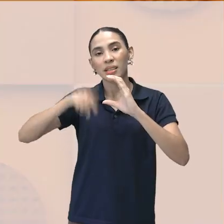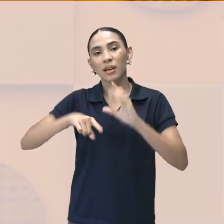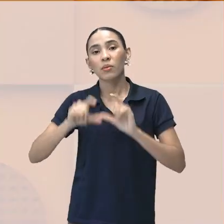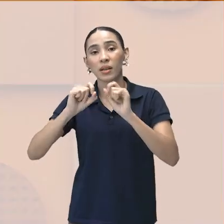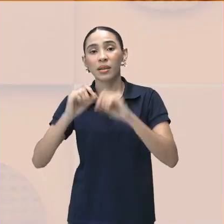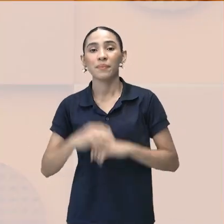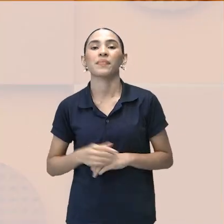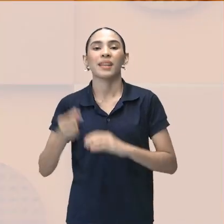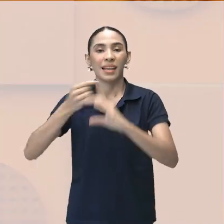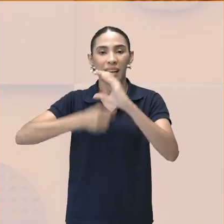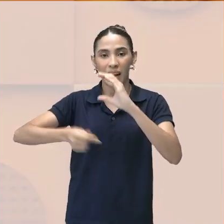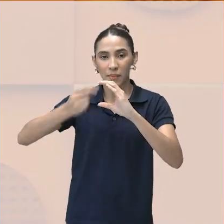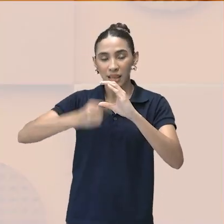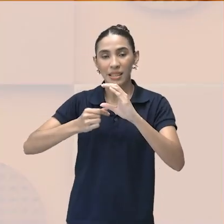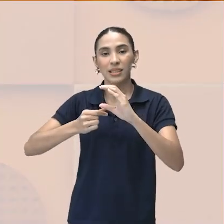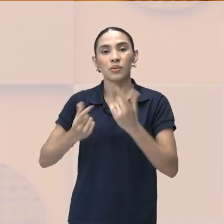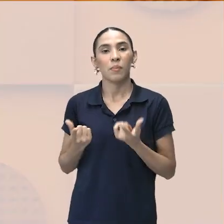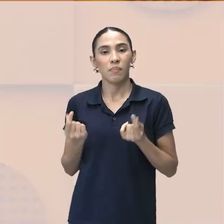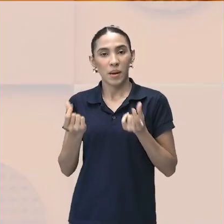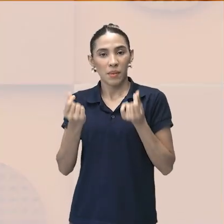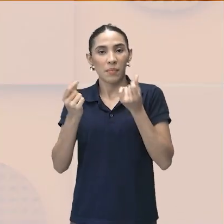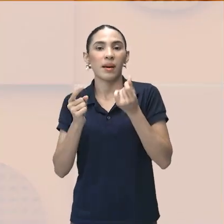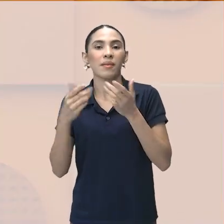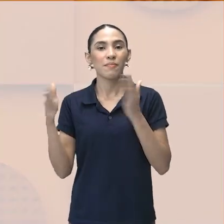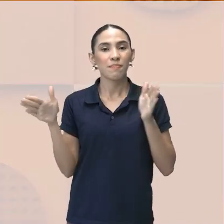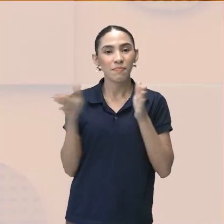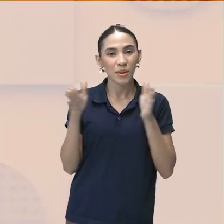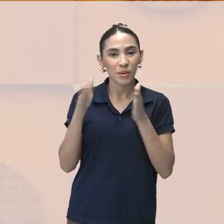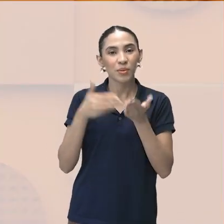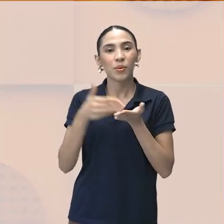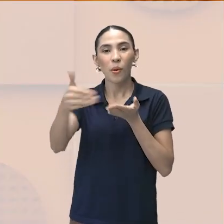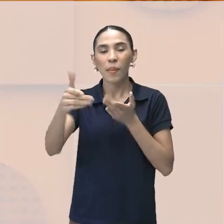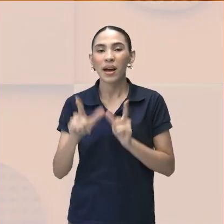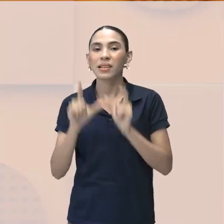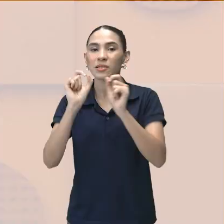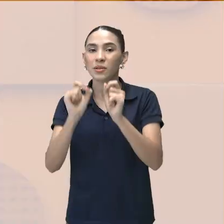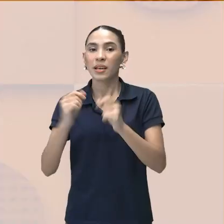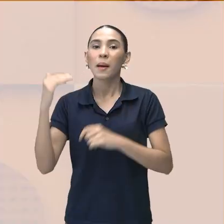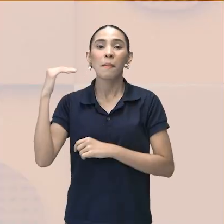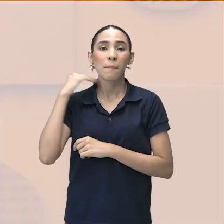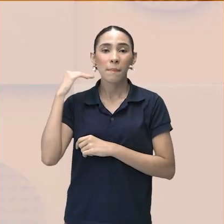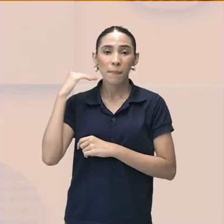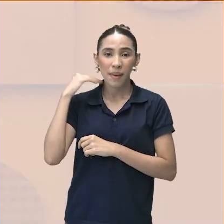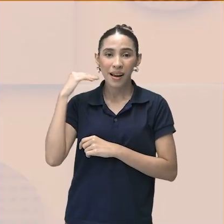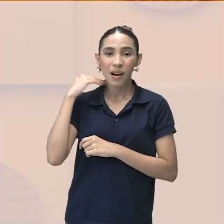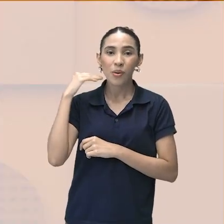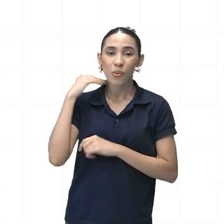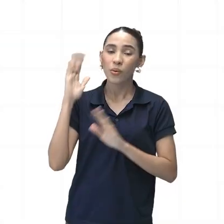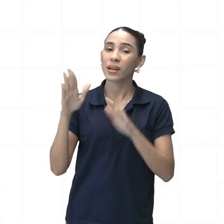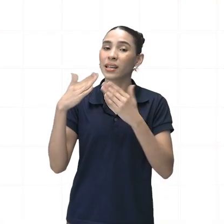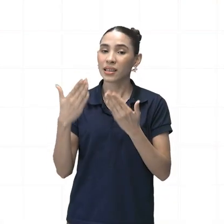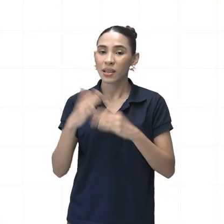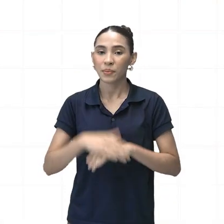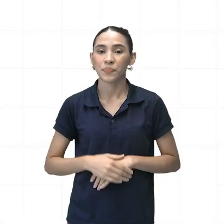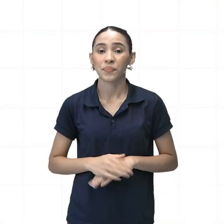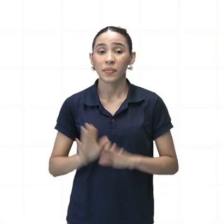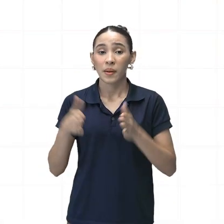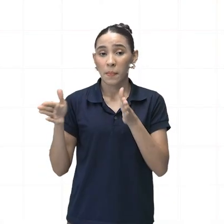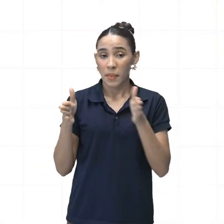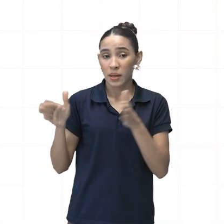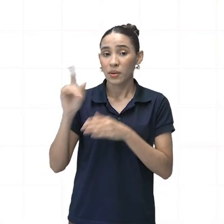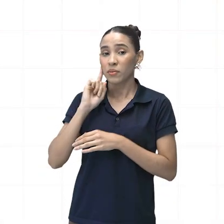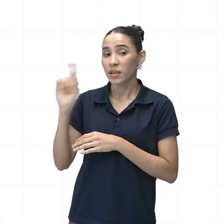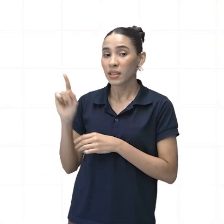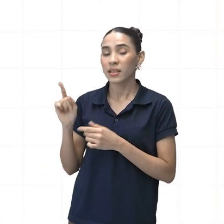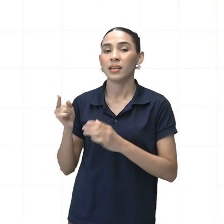ser o capitalismo financeiro. É o período em que começam a surgir os bancos, tá certo? Então, olha só, nessa fase